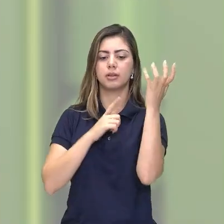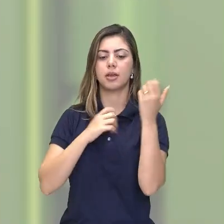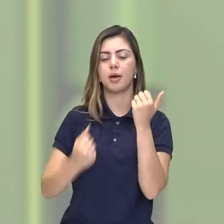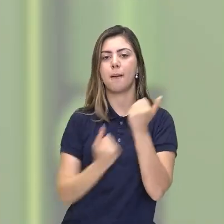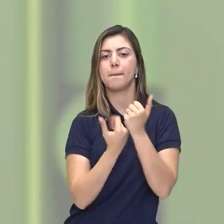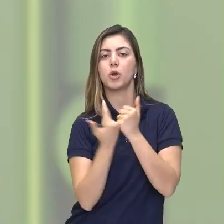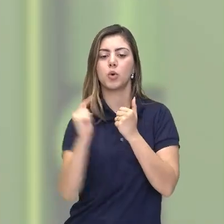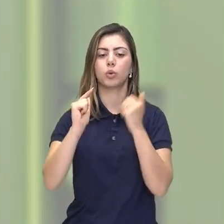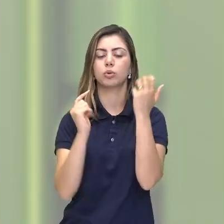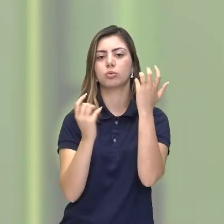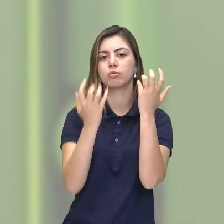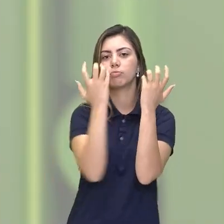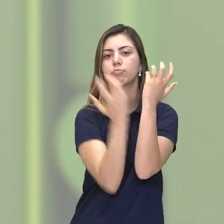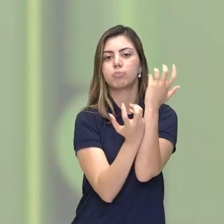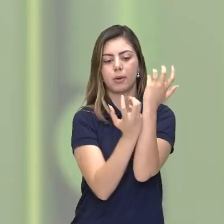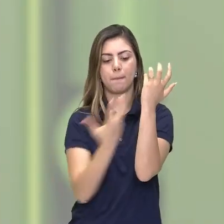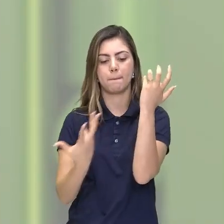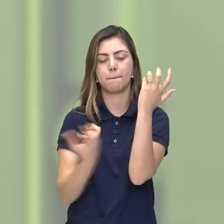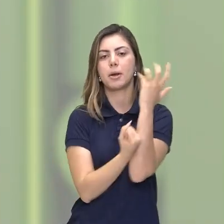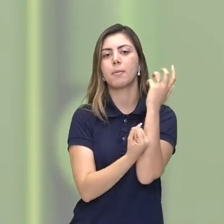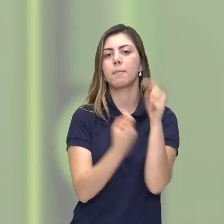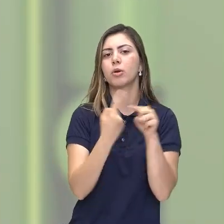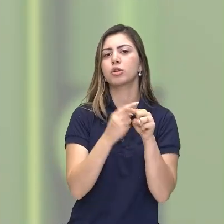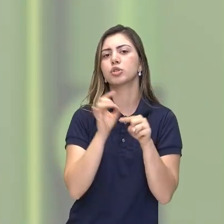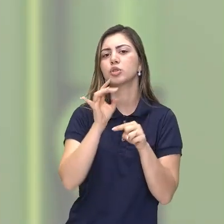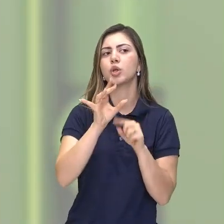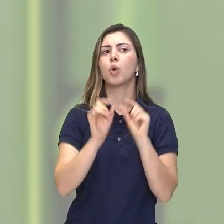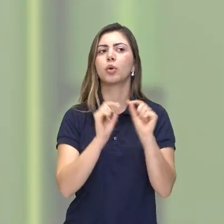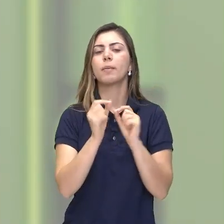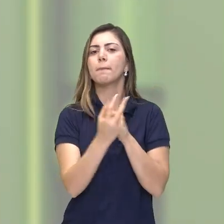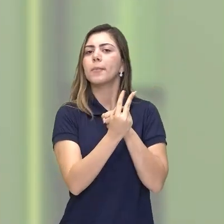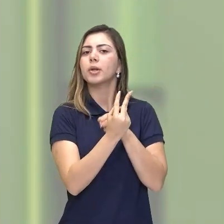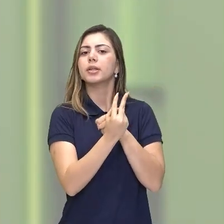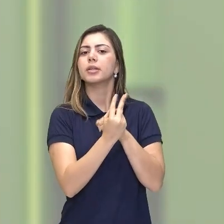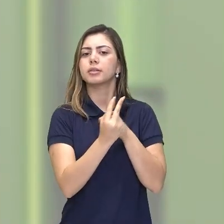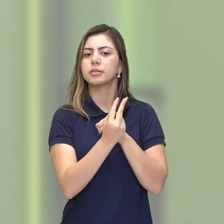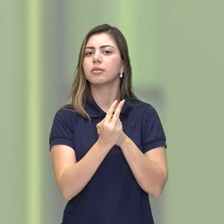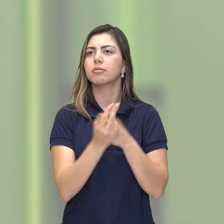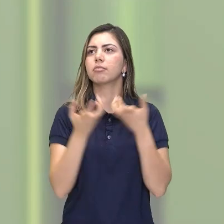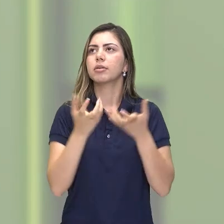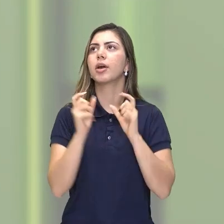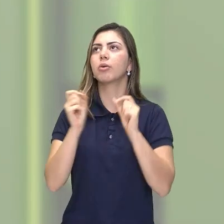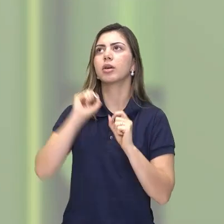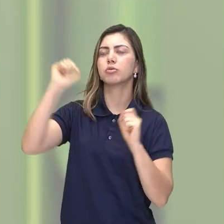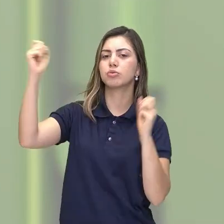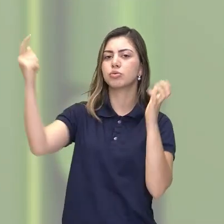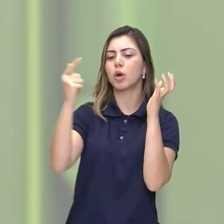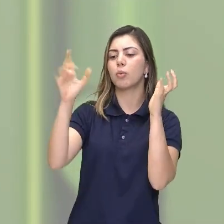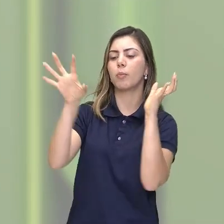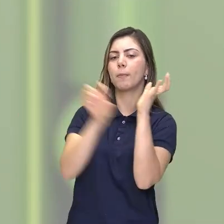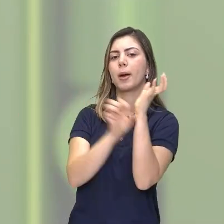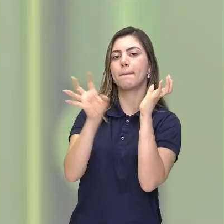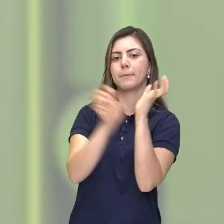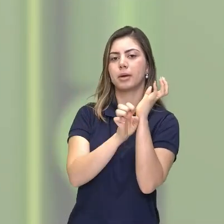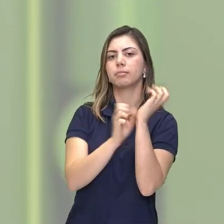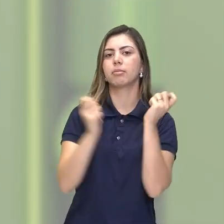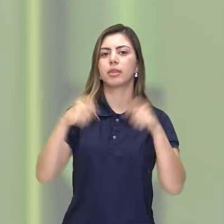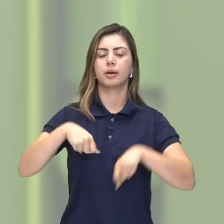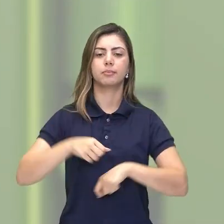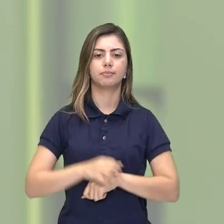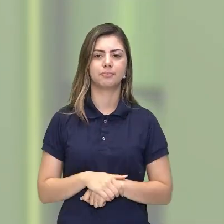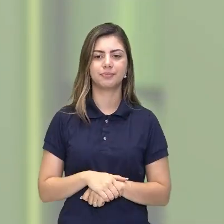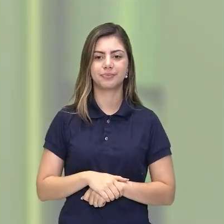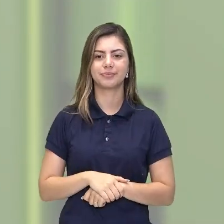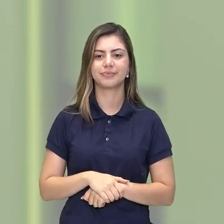tronco maior ali que ela só está usando como um abrigo, uma proteção e também em busca de captura de energia solar,